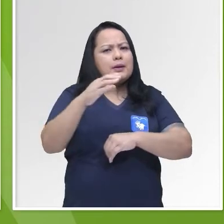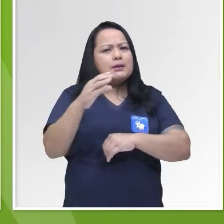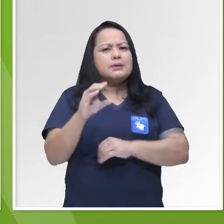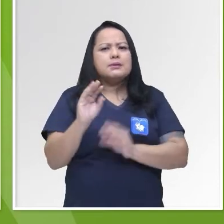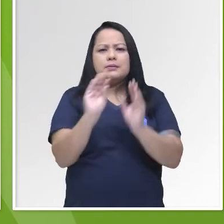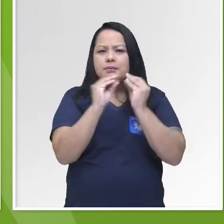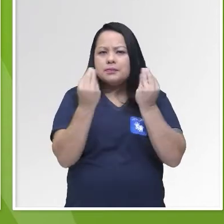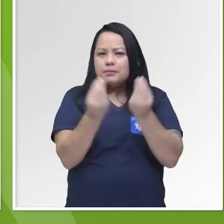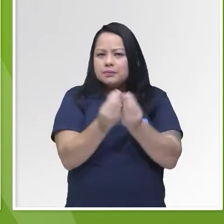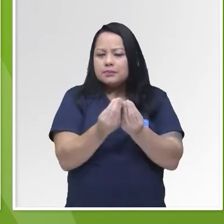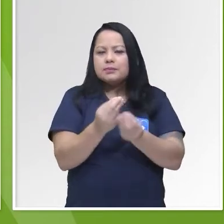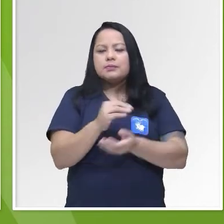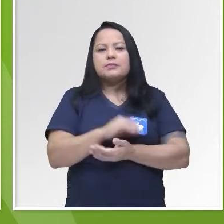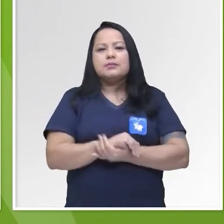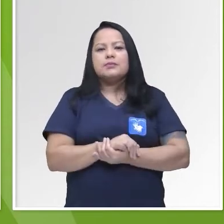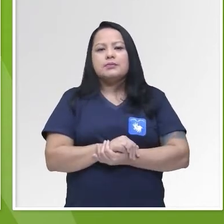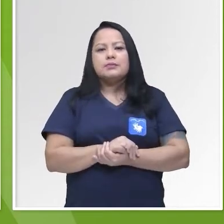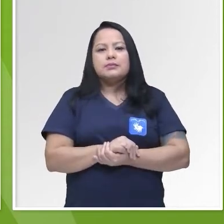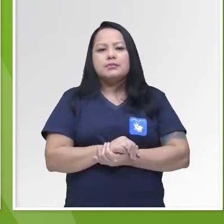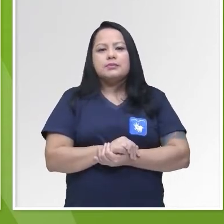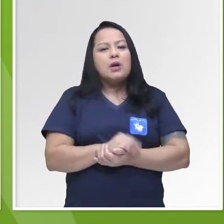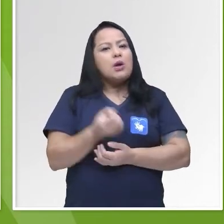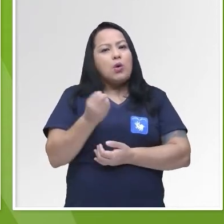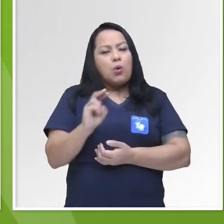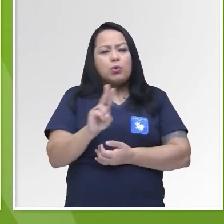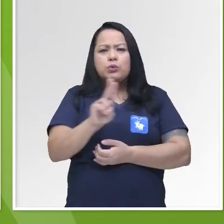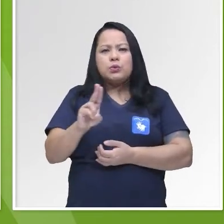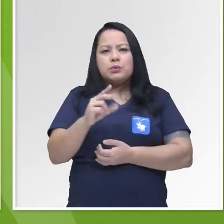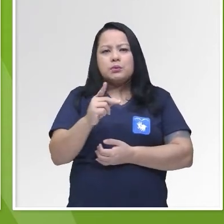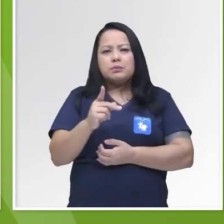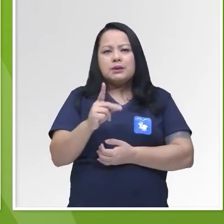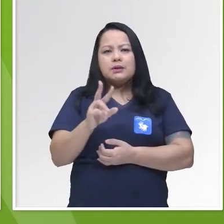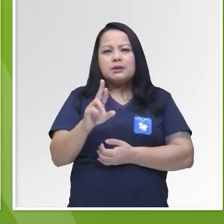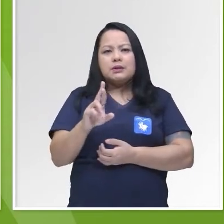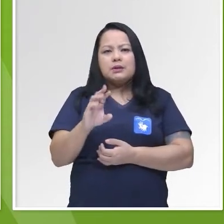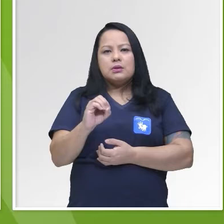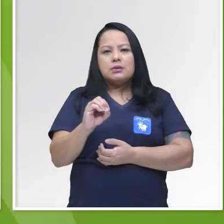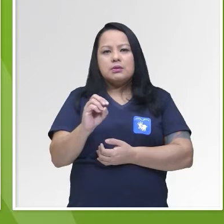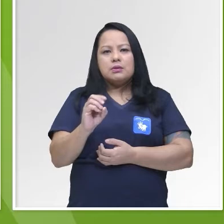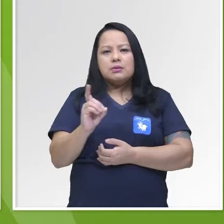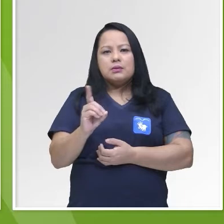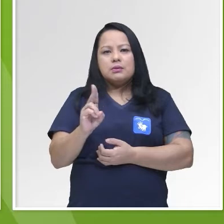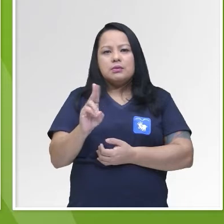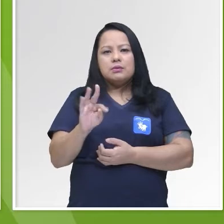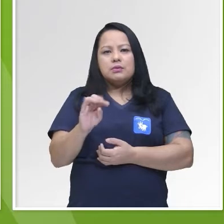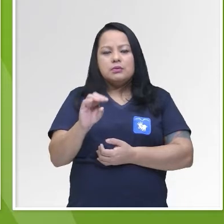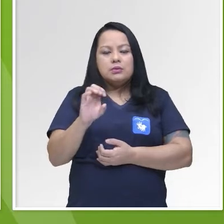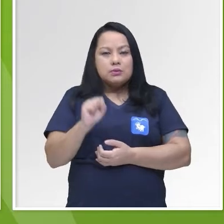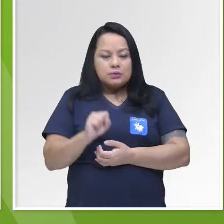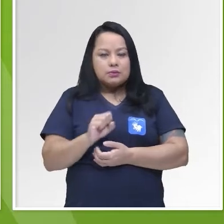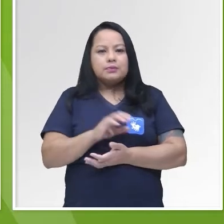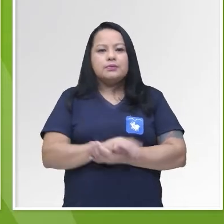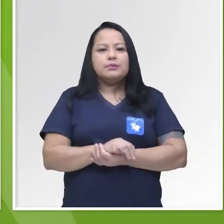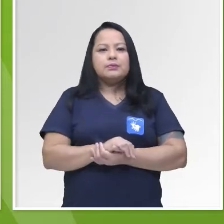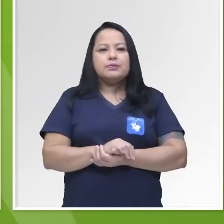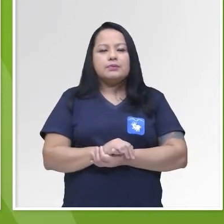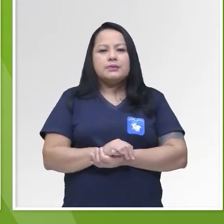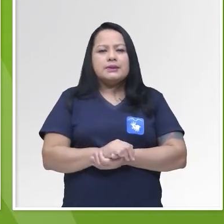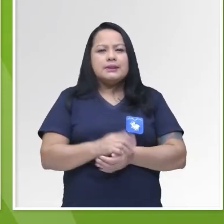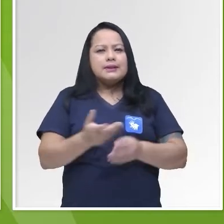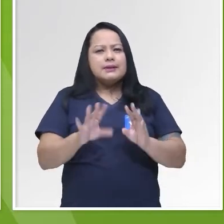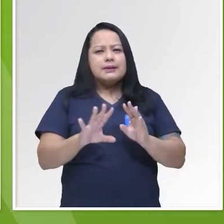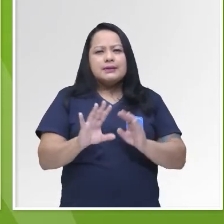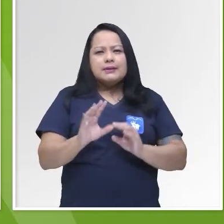produtos. Então, nunca... Ó, tá vendo que ela é o inverso da adição, né? A reação de análise